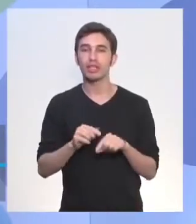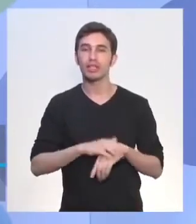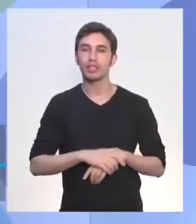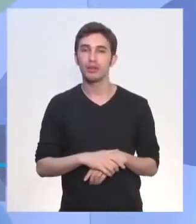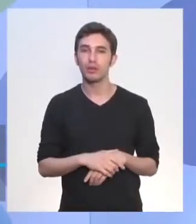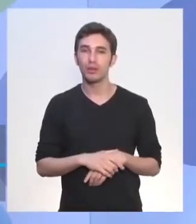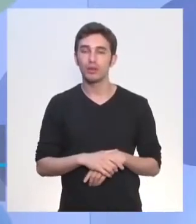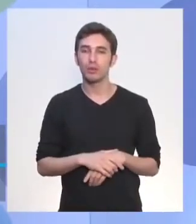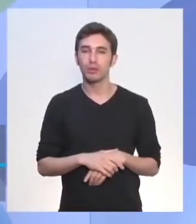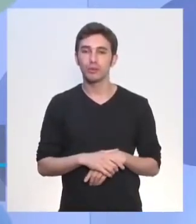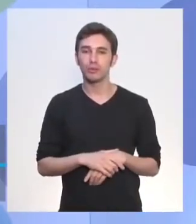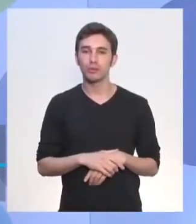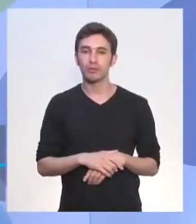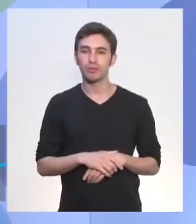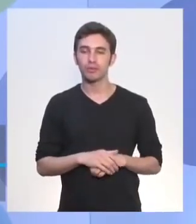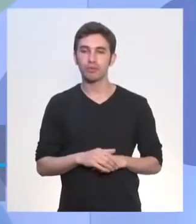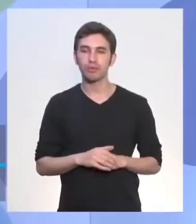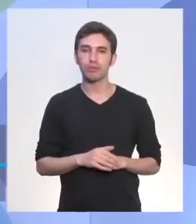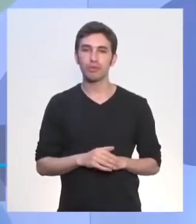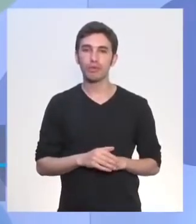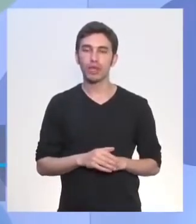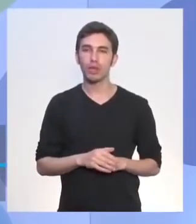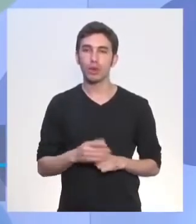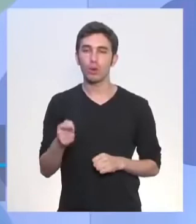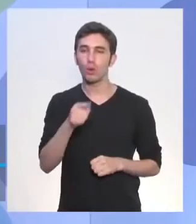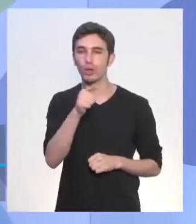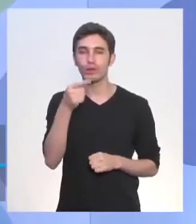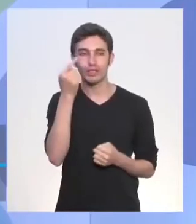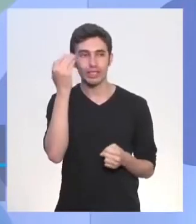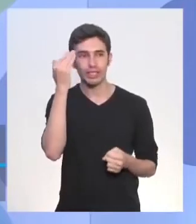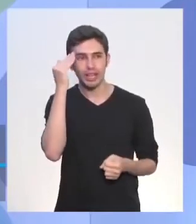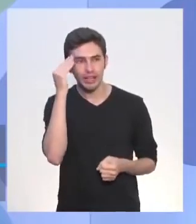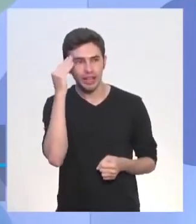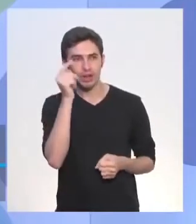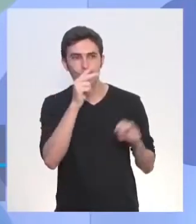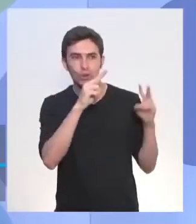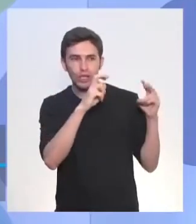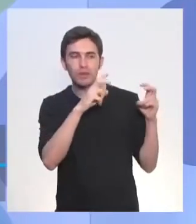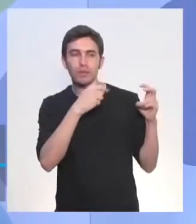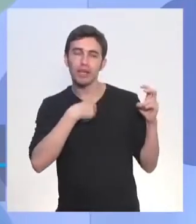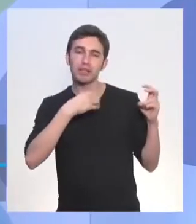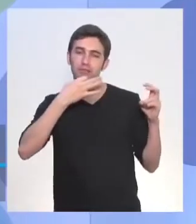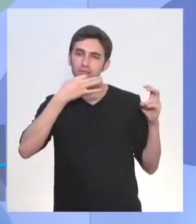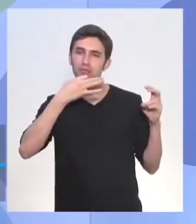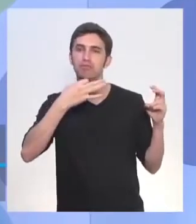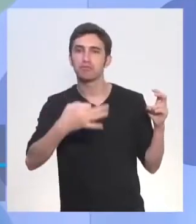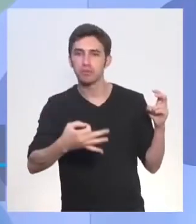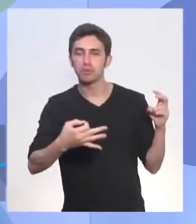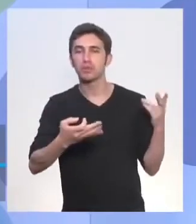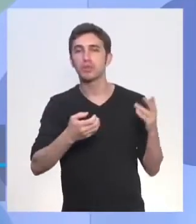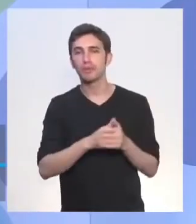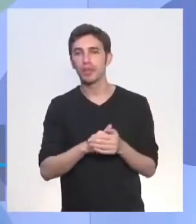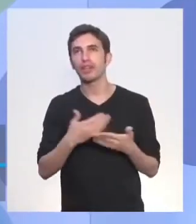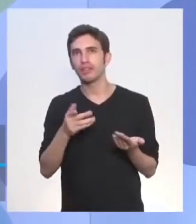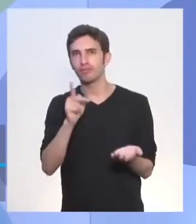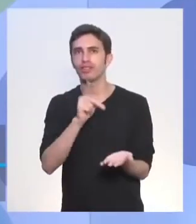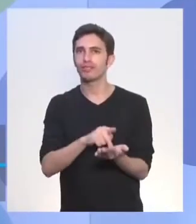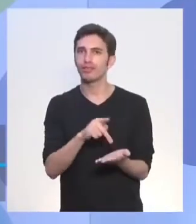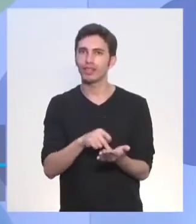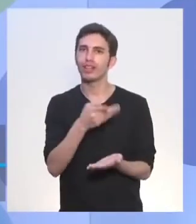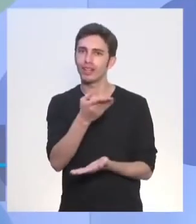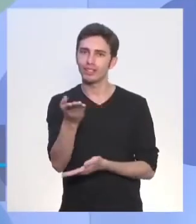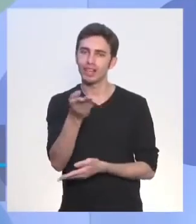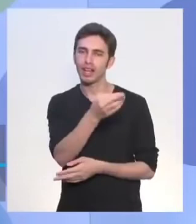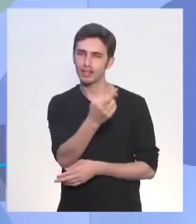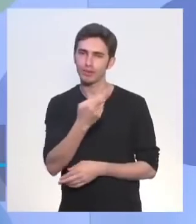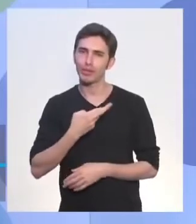à luz, né, para que todos saibam. Isso aí seria o ponto de vista. E é óbvio que fake news, sim, é o mal do momento, né? É o mal,